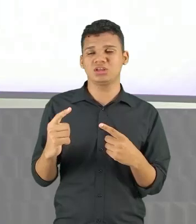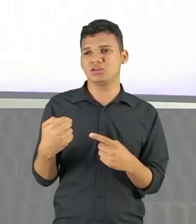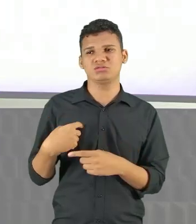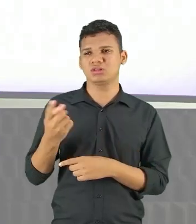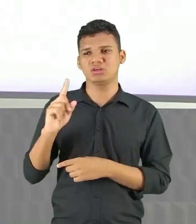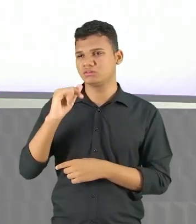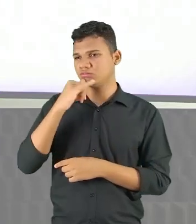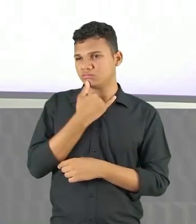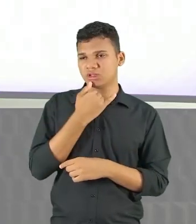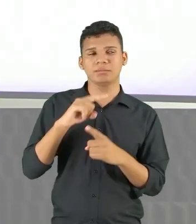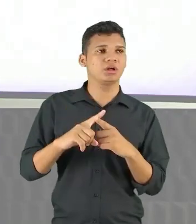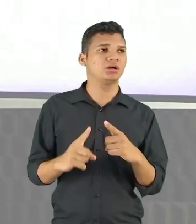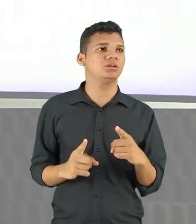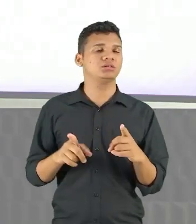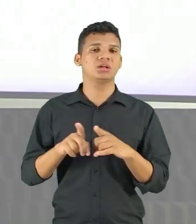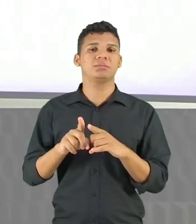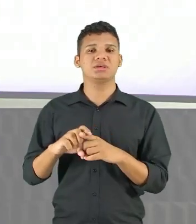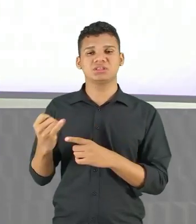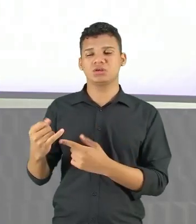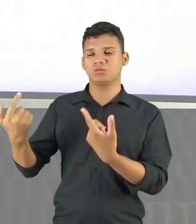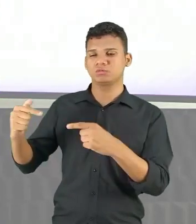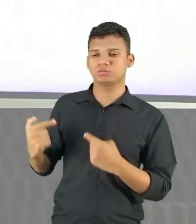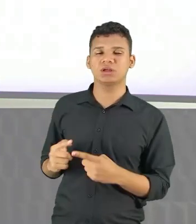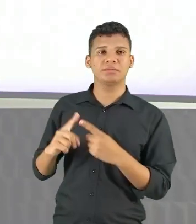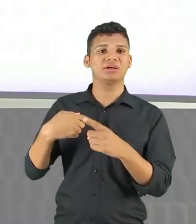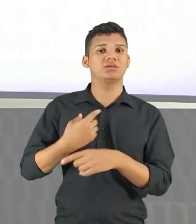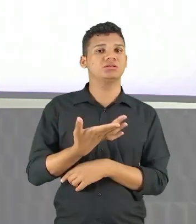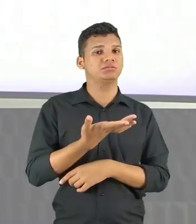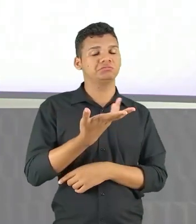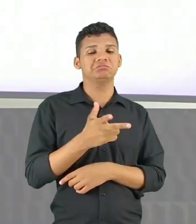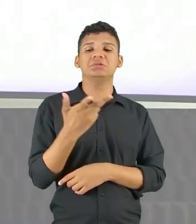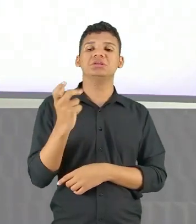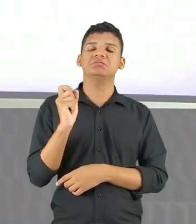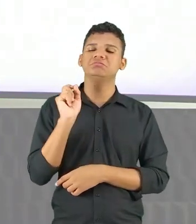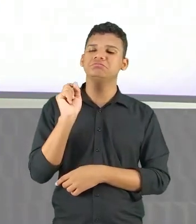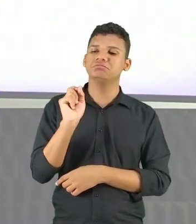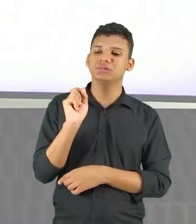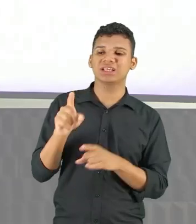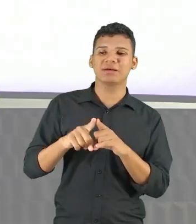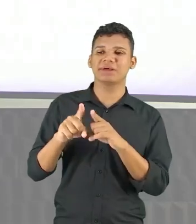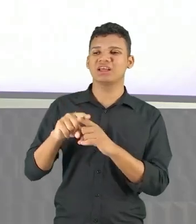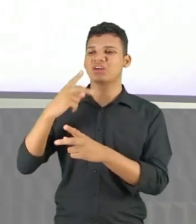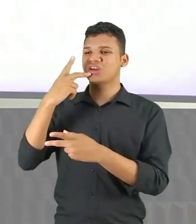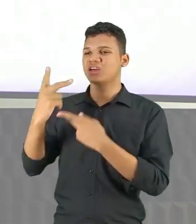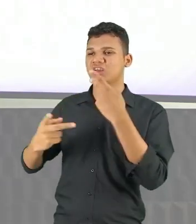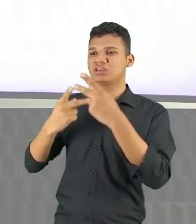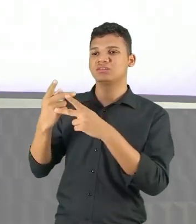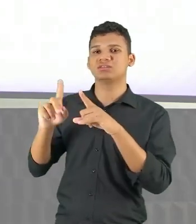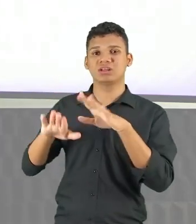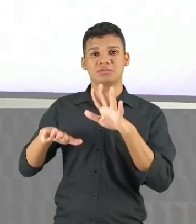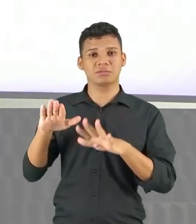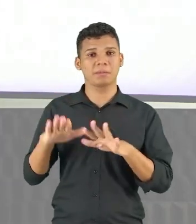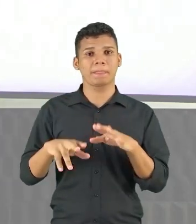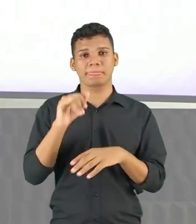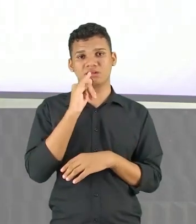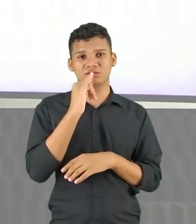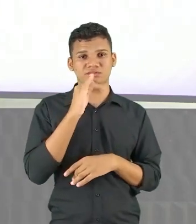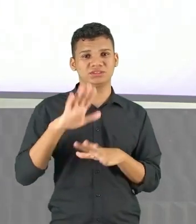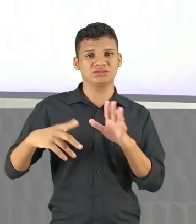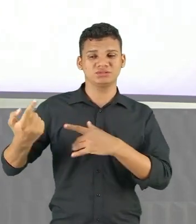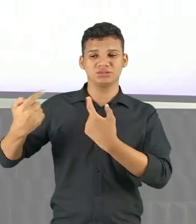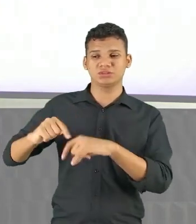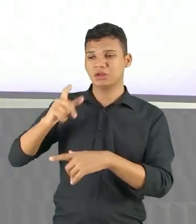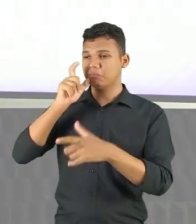susceptibilizei. Longe disso, né, quando zombaram dele, eu achei curiosa aquela maneira de falar pelo avesso, diferente das grosserias a que